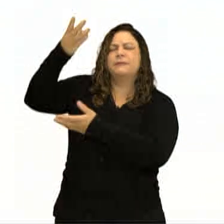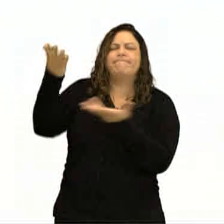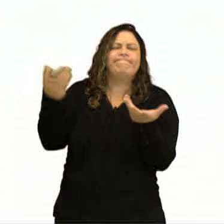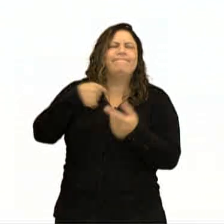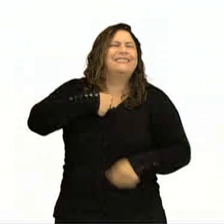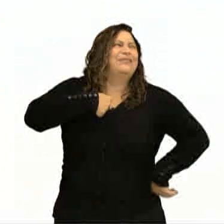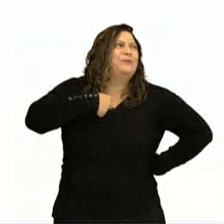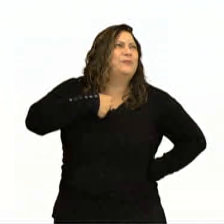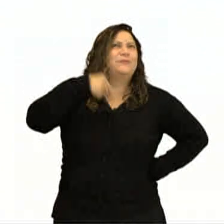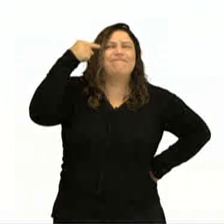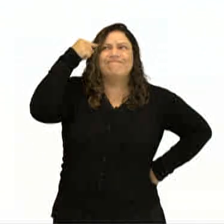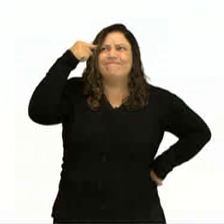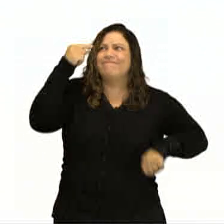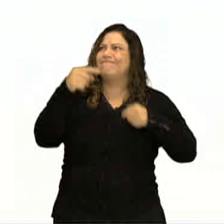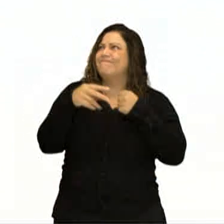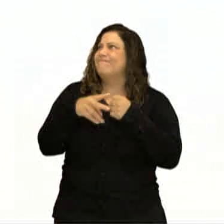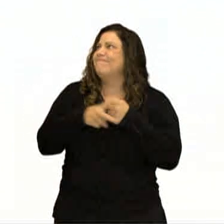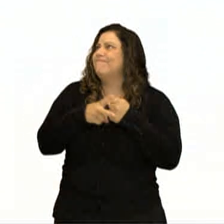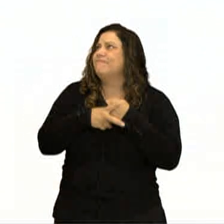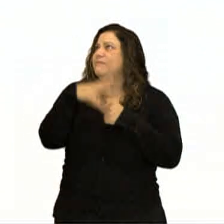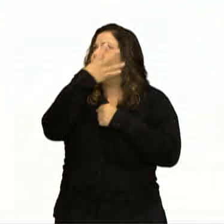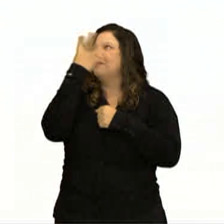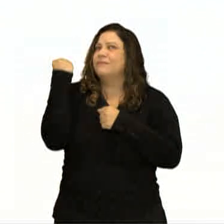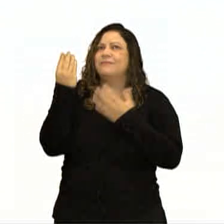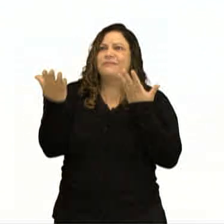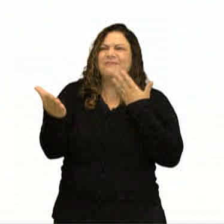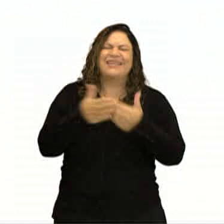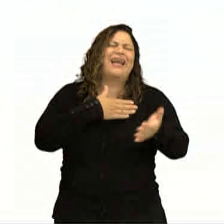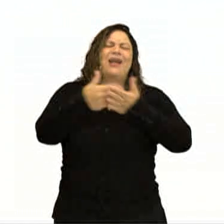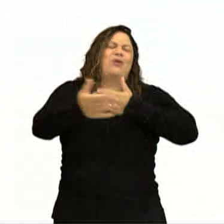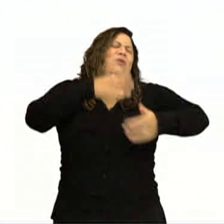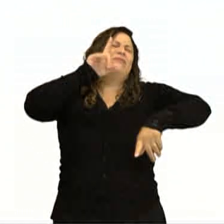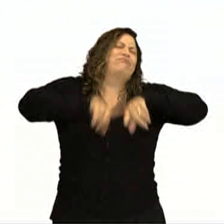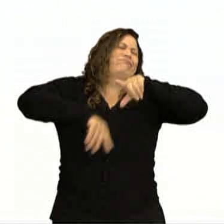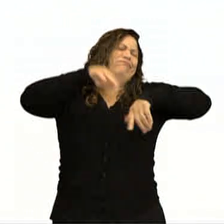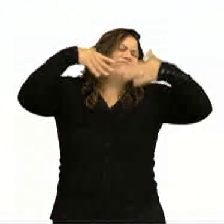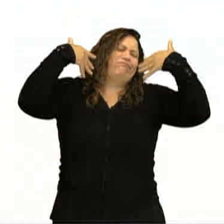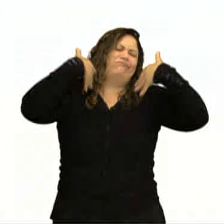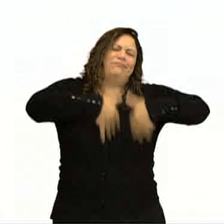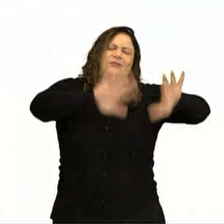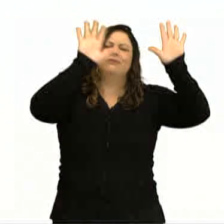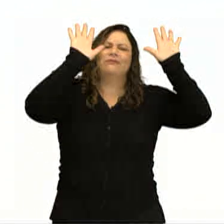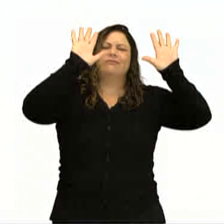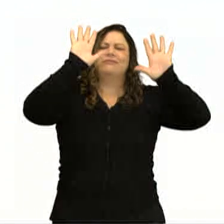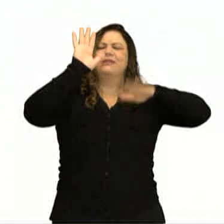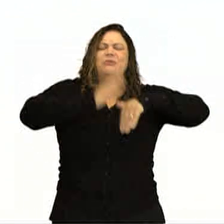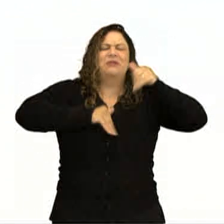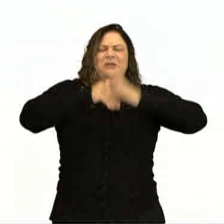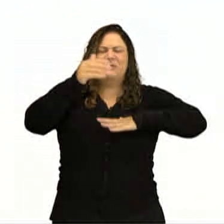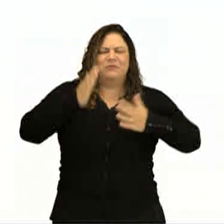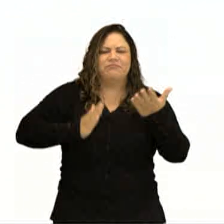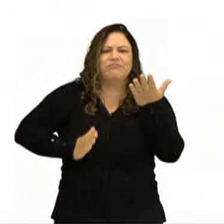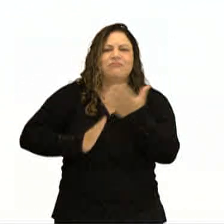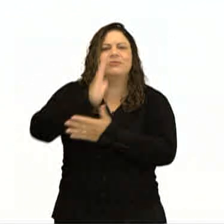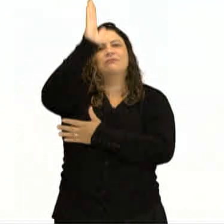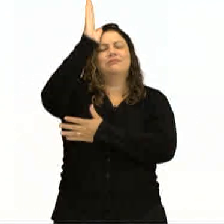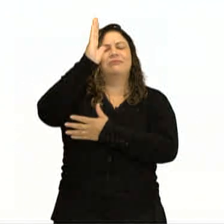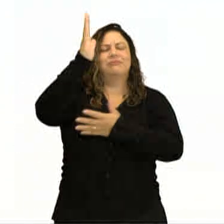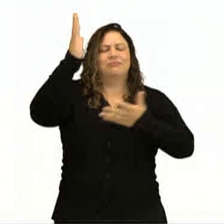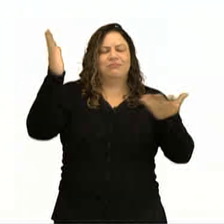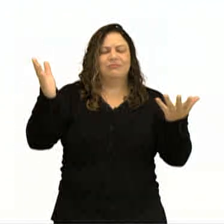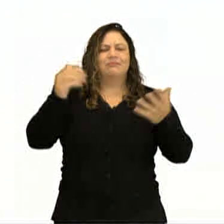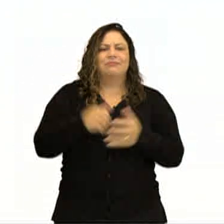que o quê? Qualquer coisa, contanto que atravessasse de uma vez essa